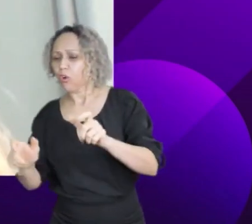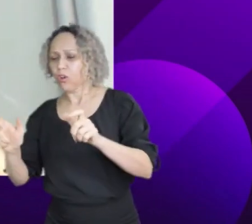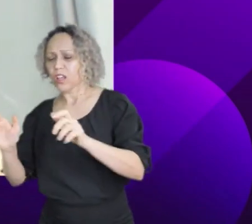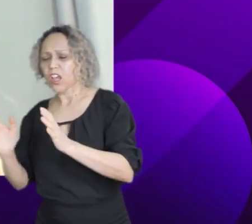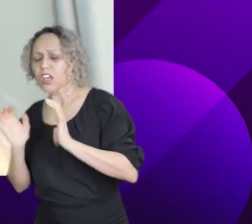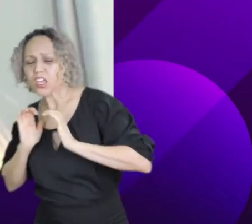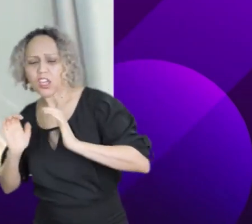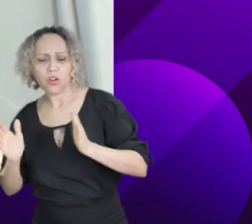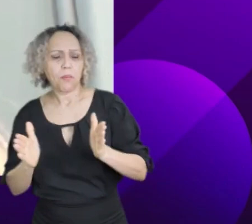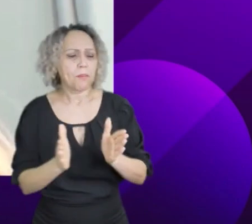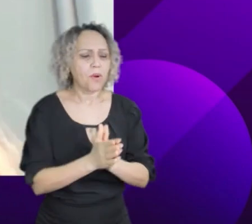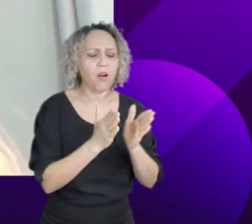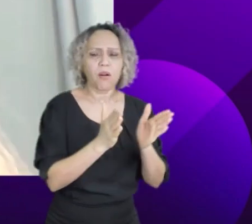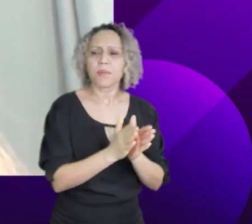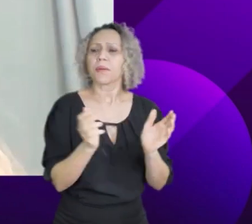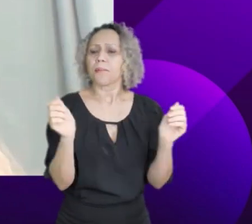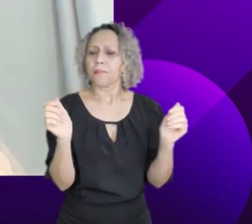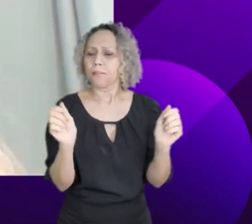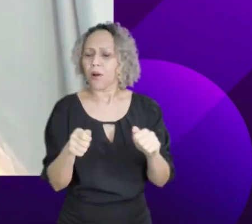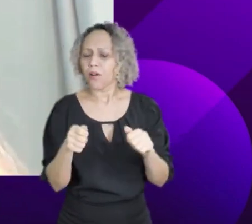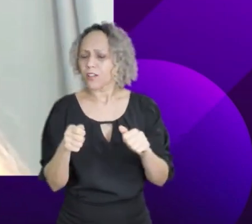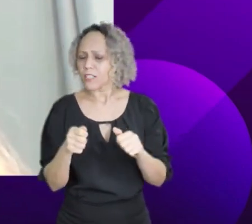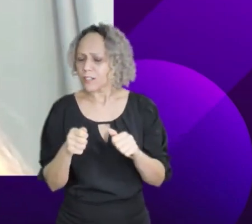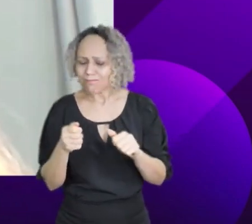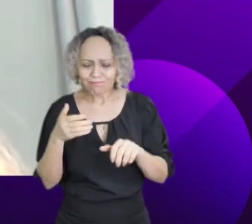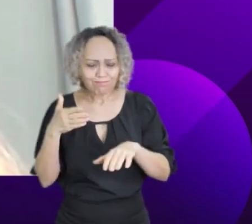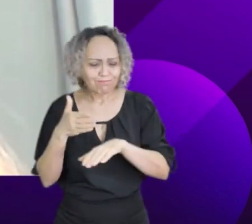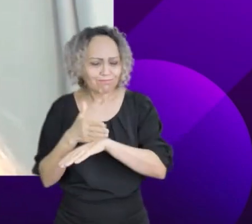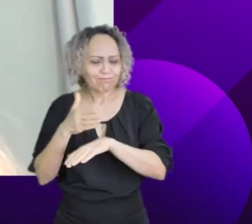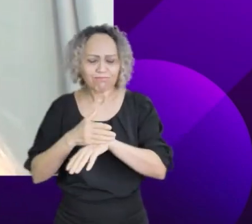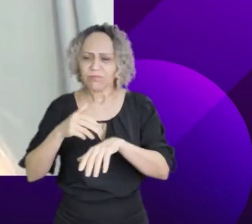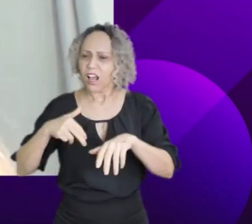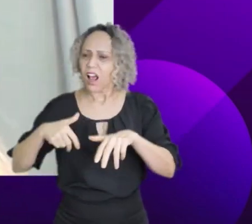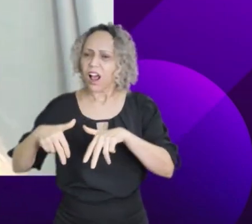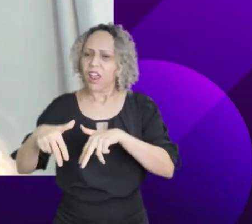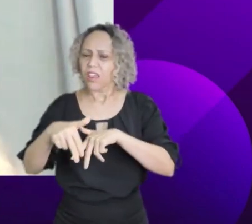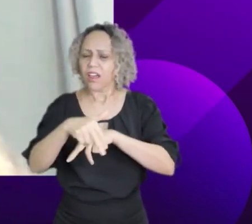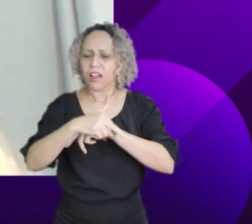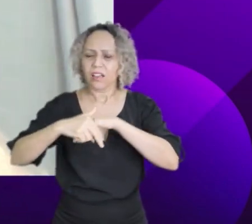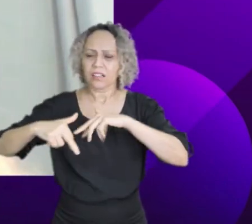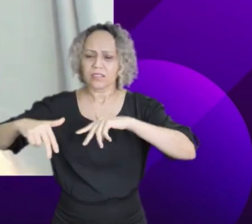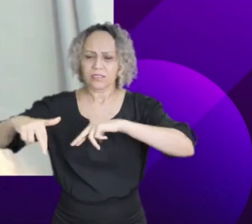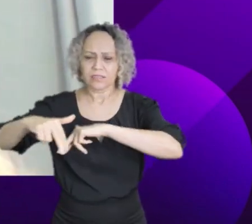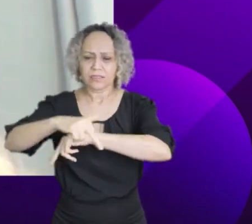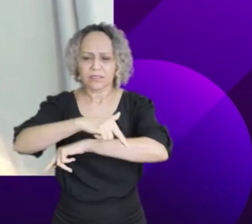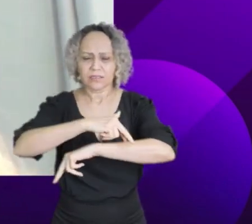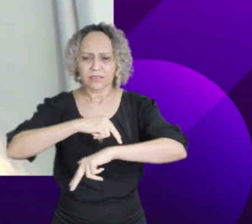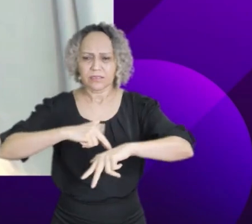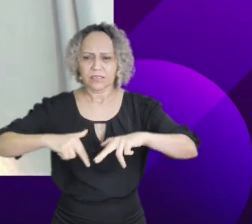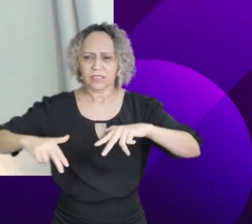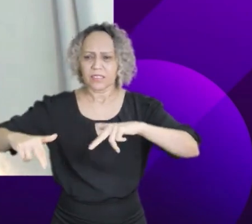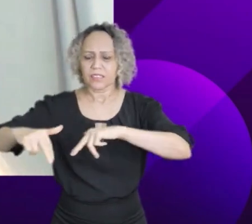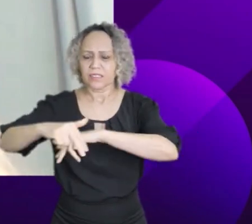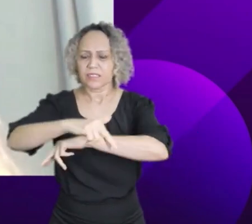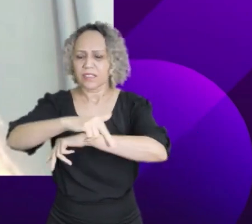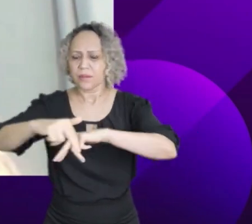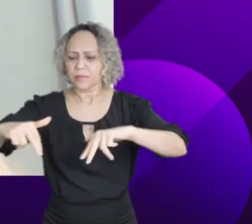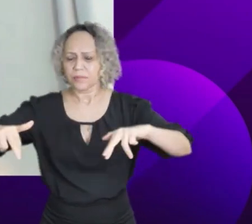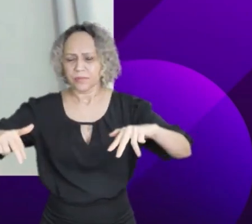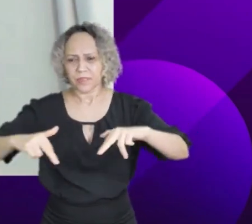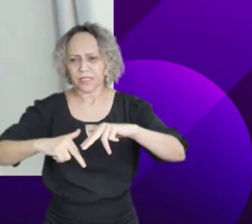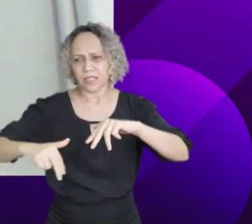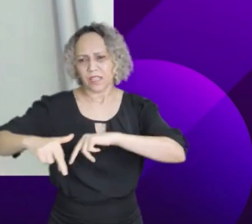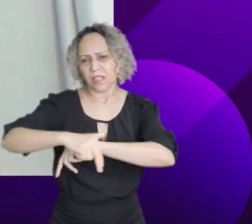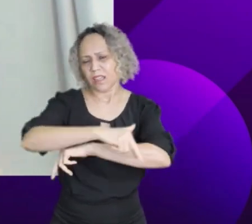que permita que todos acessem a cidade, permita que todos acessem os postos de trabalho sem perder horas